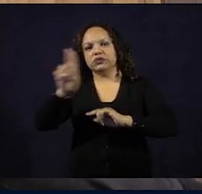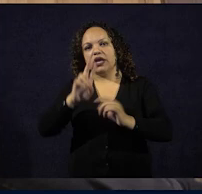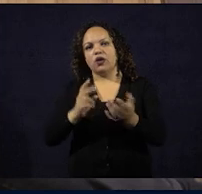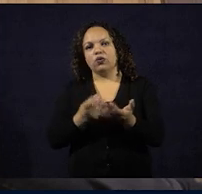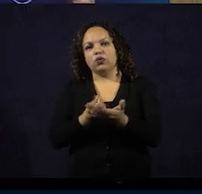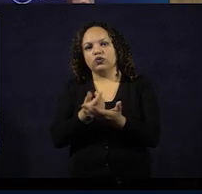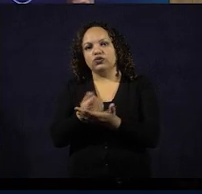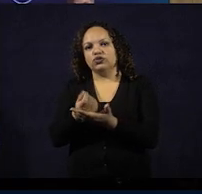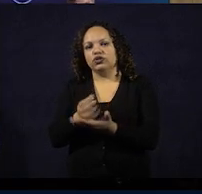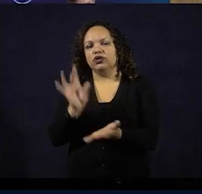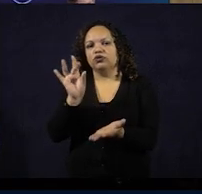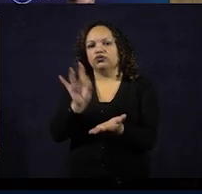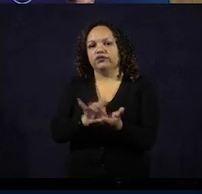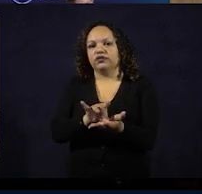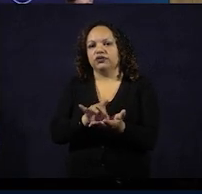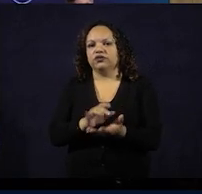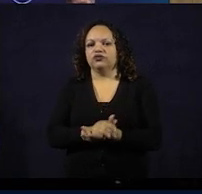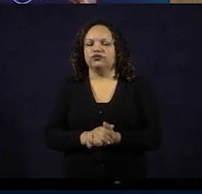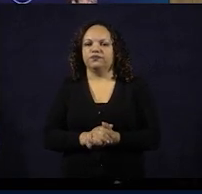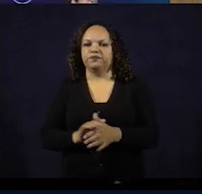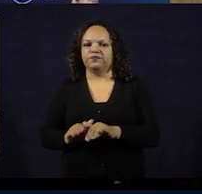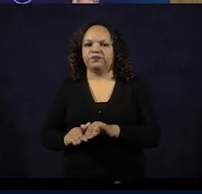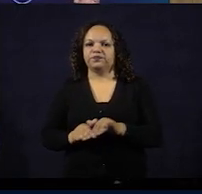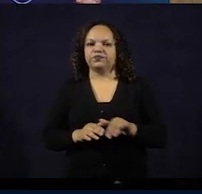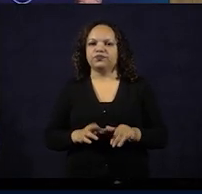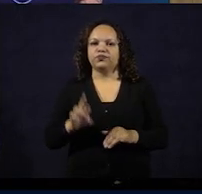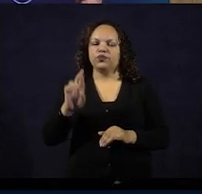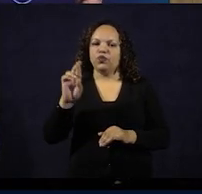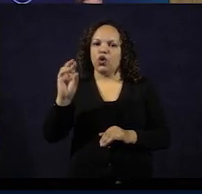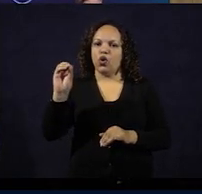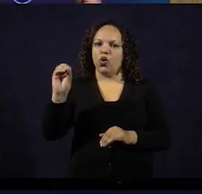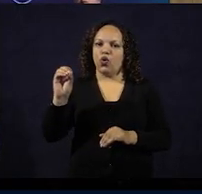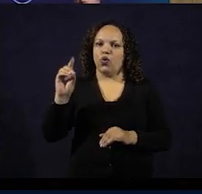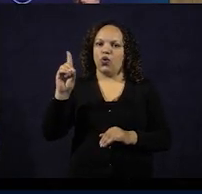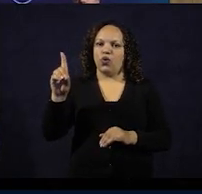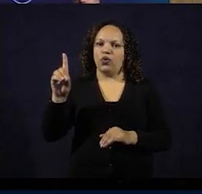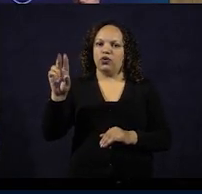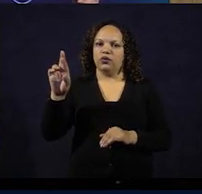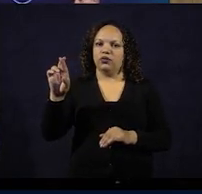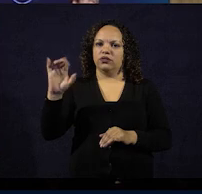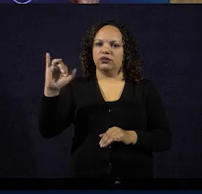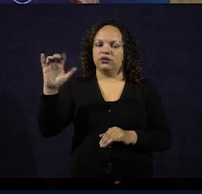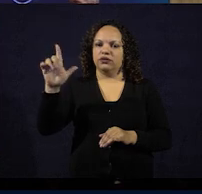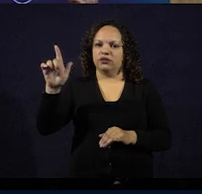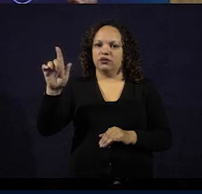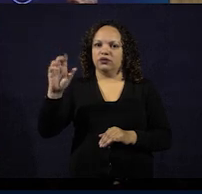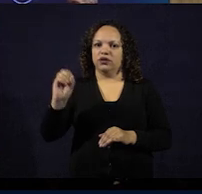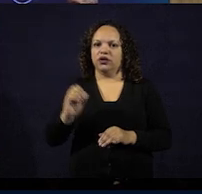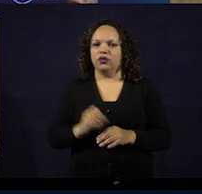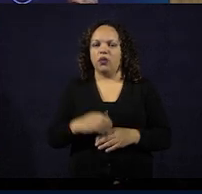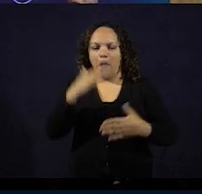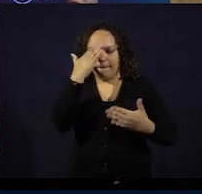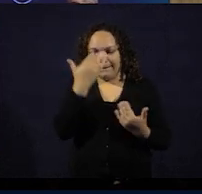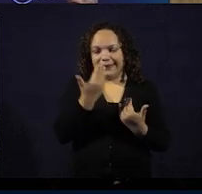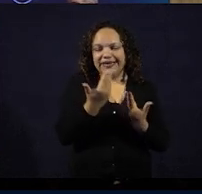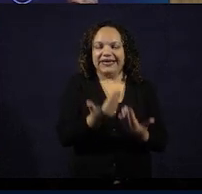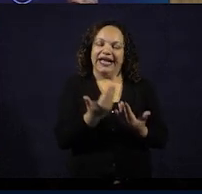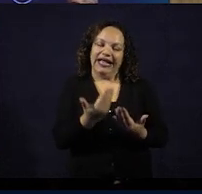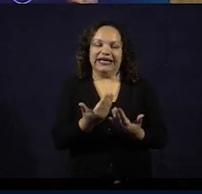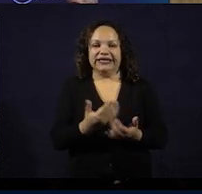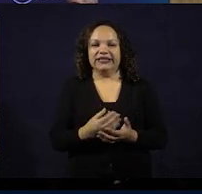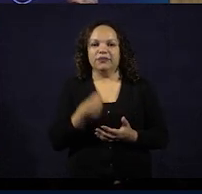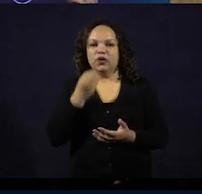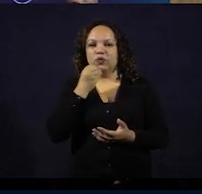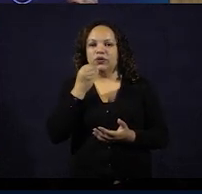principal Obrigado Mariano Rodrigo bom dia obrigado Nazário obrigado ao BTG aí pela oportunidade